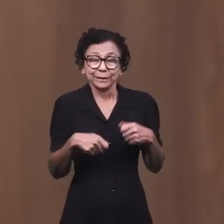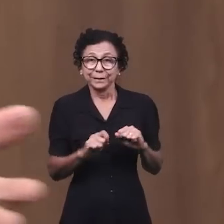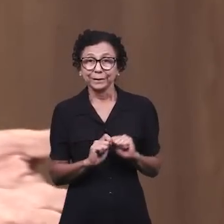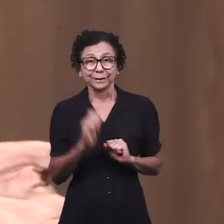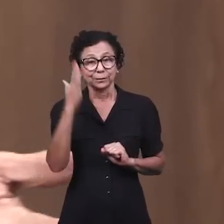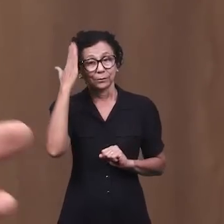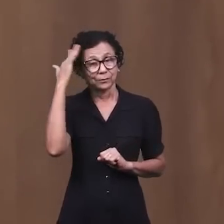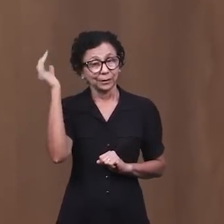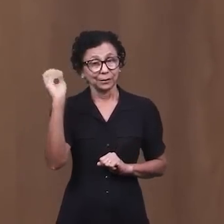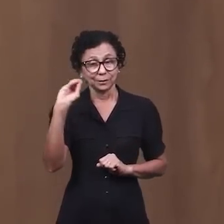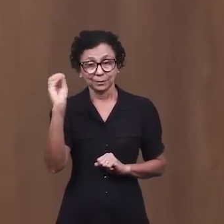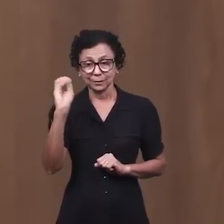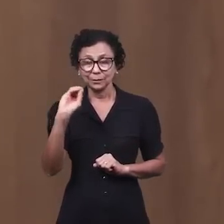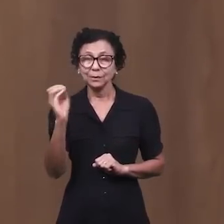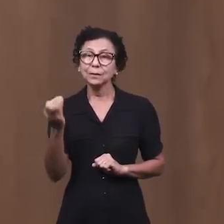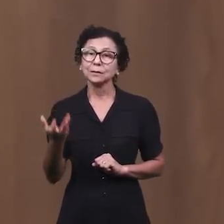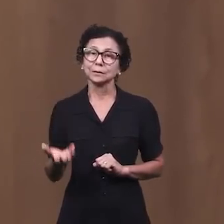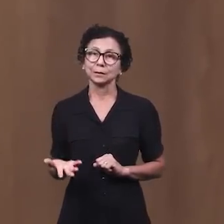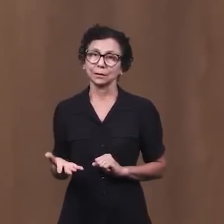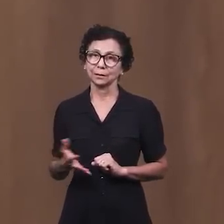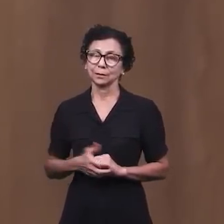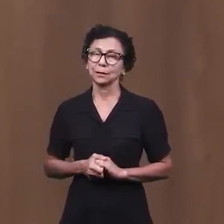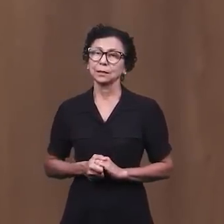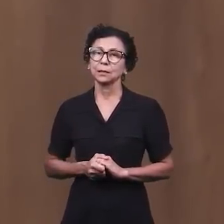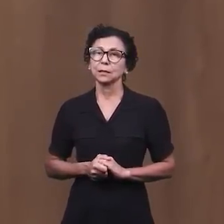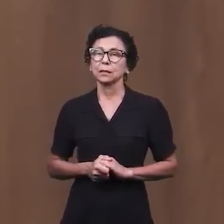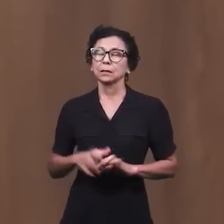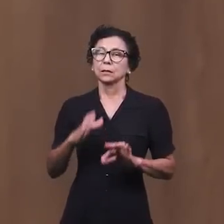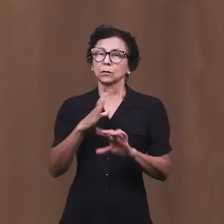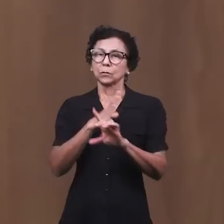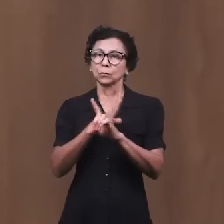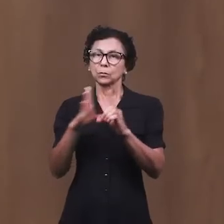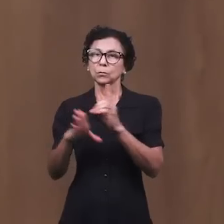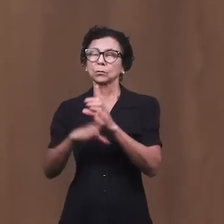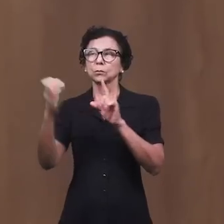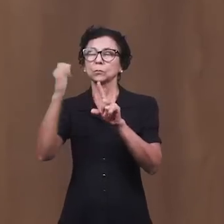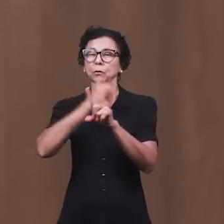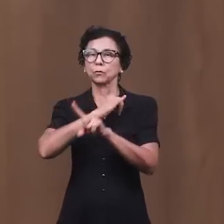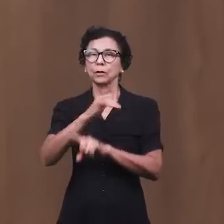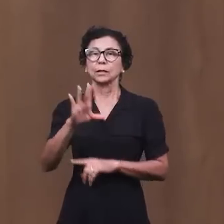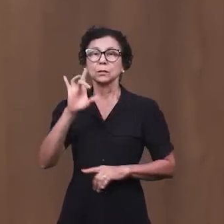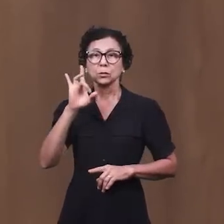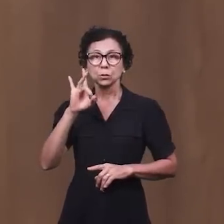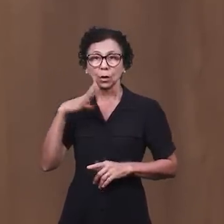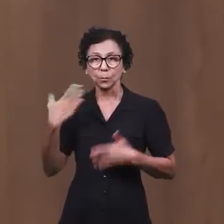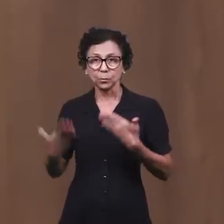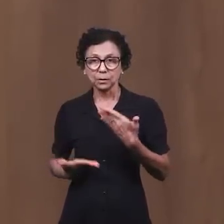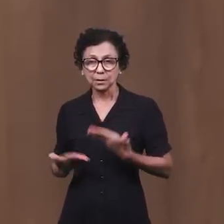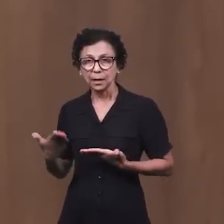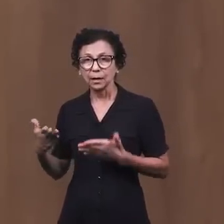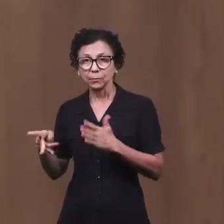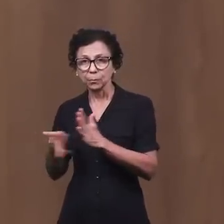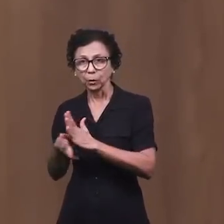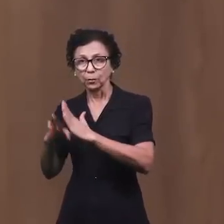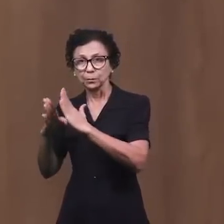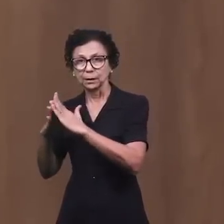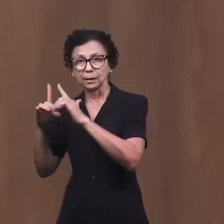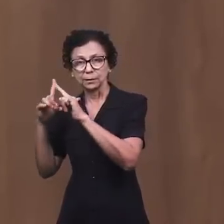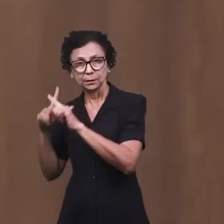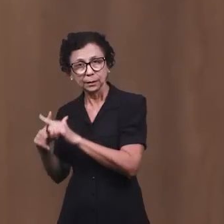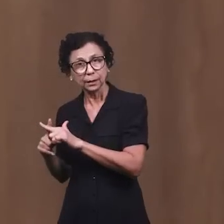tal. O culto profético é para toda a igreja. Qualquer irmão da igreja